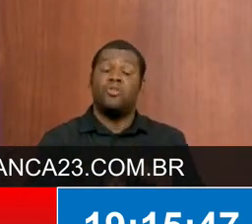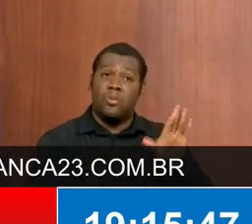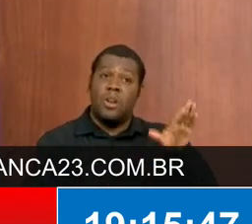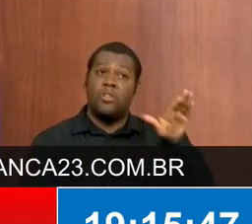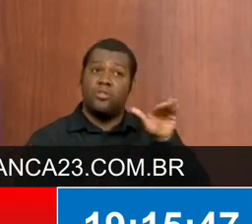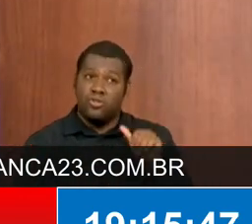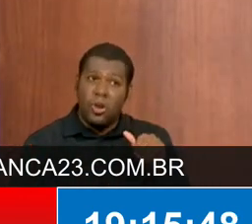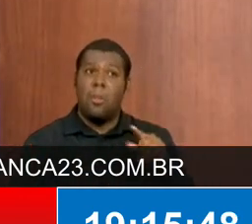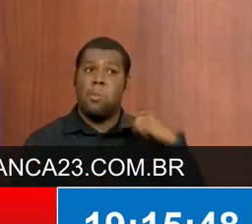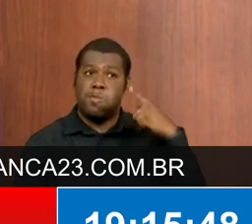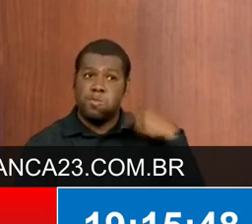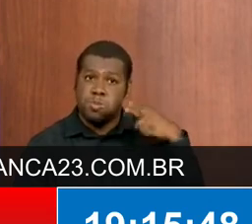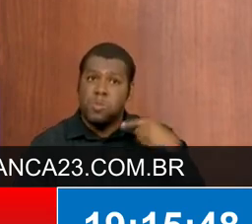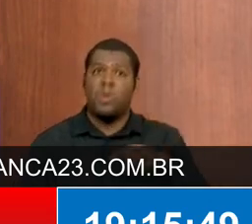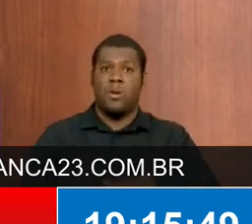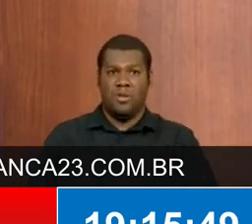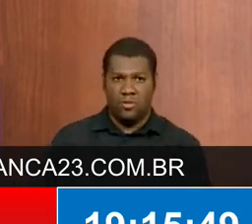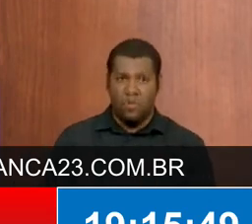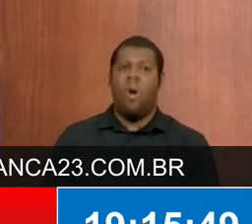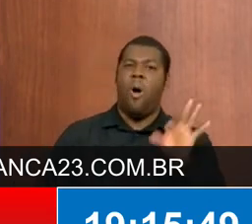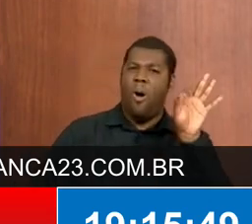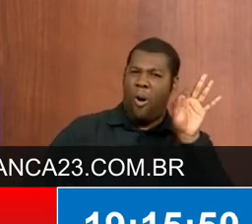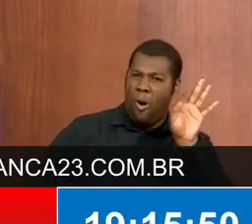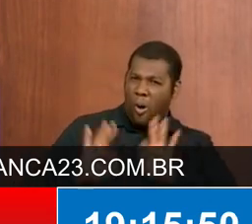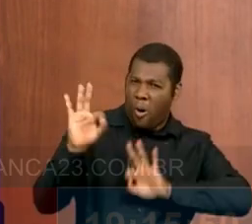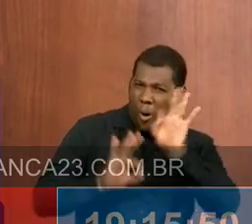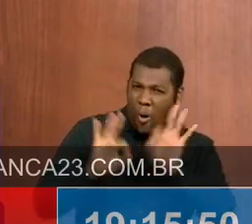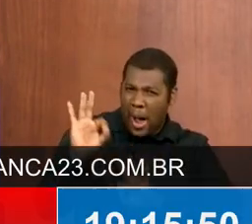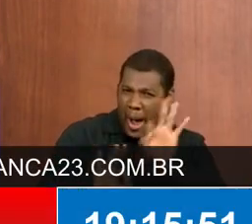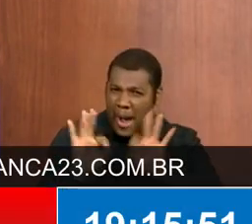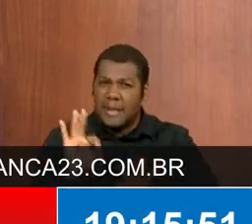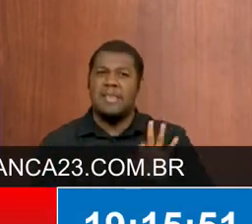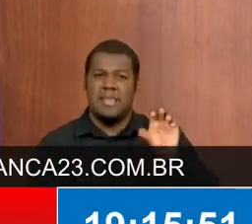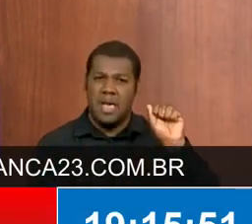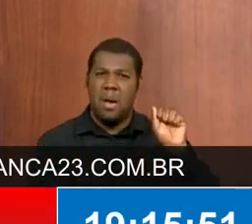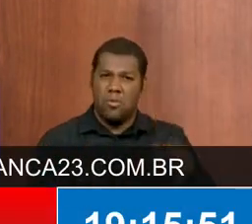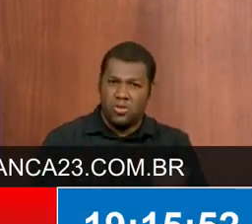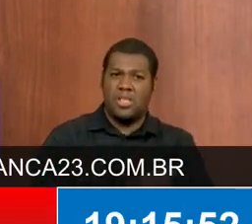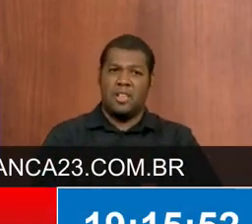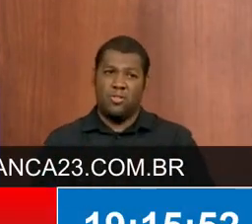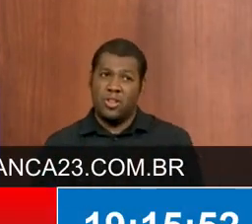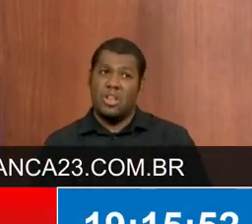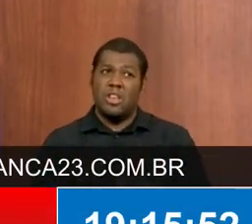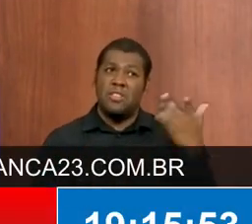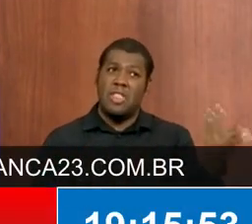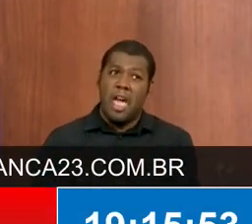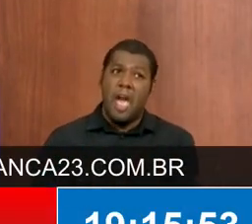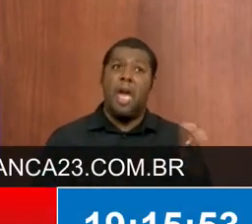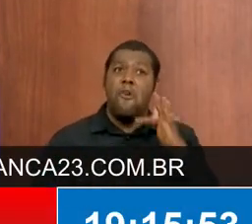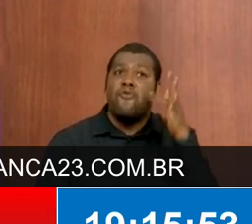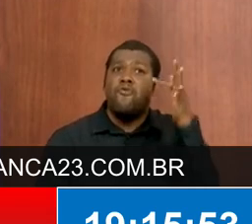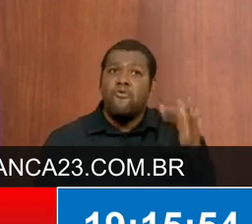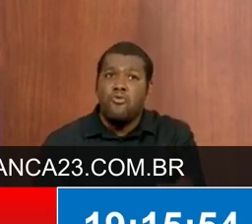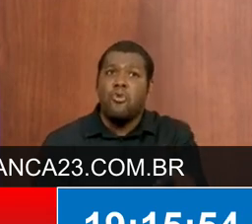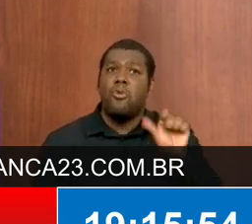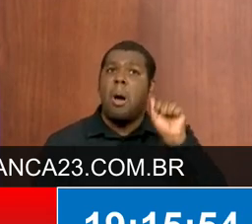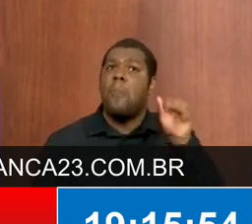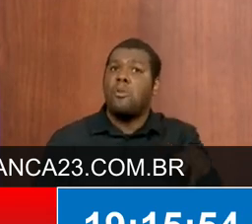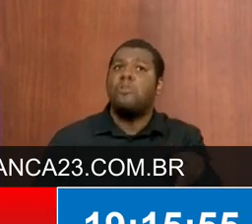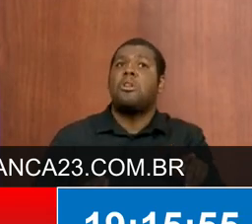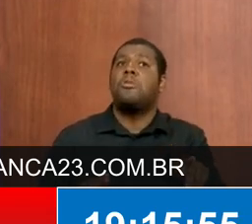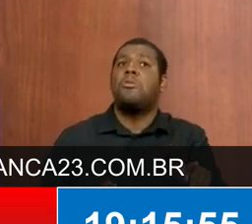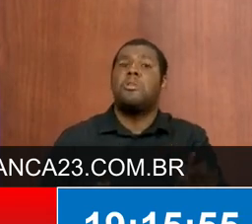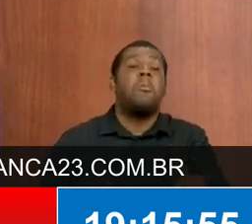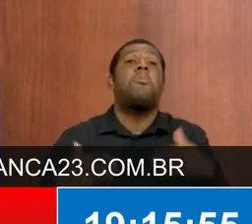Fazer um planejamento previdenciário muito claro, né, de quando vai se aposentar, qual será a